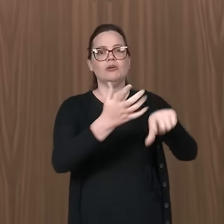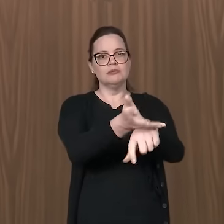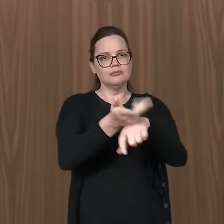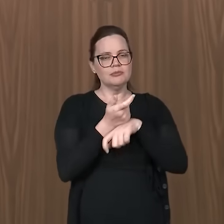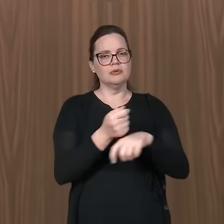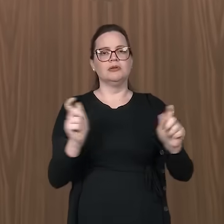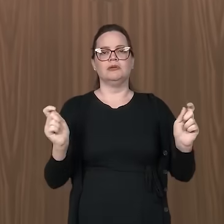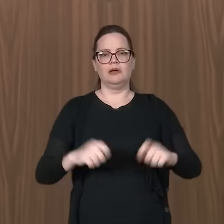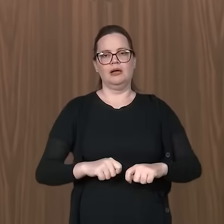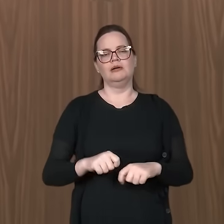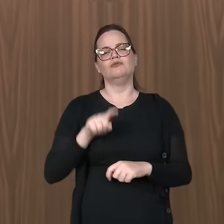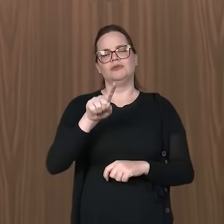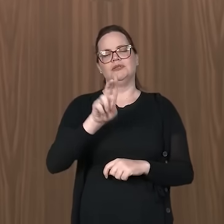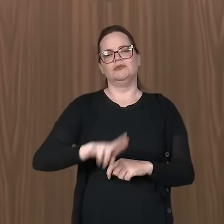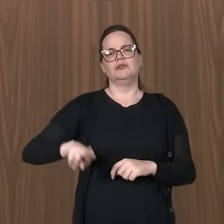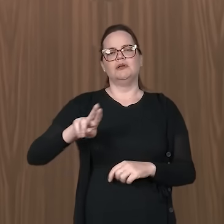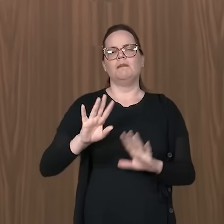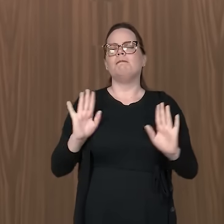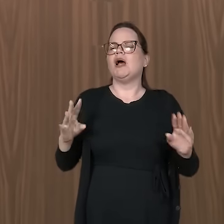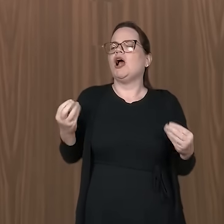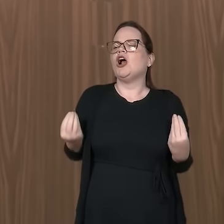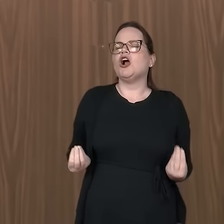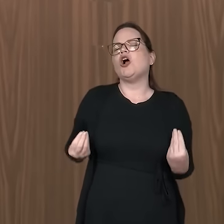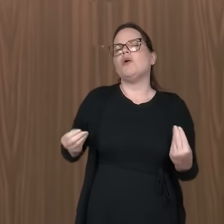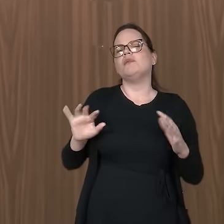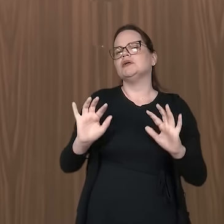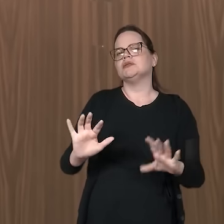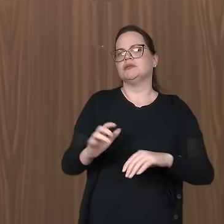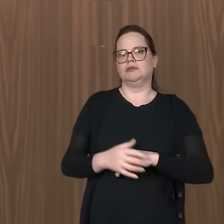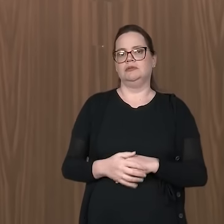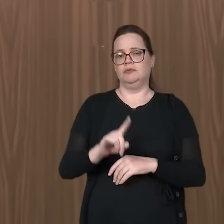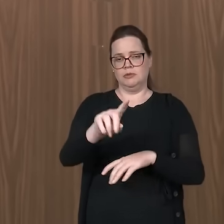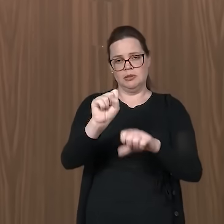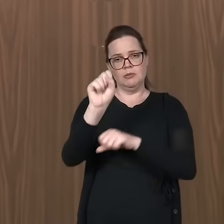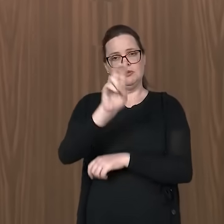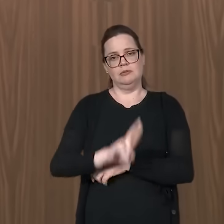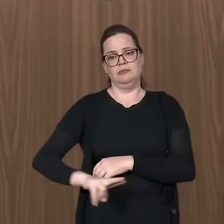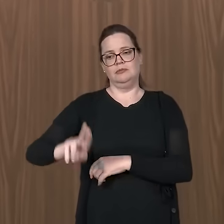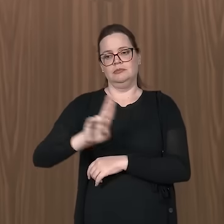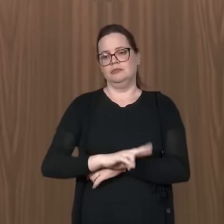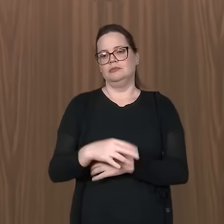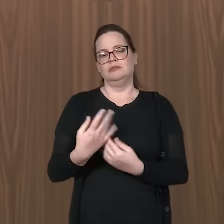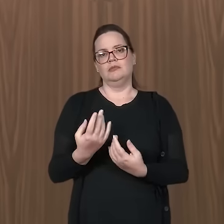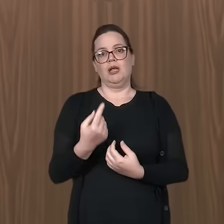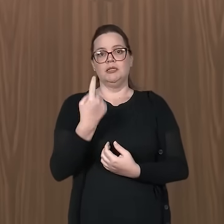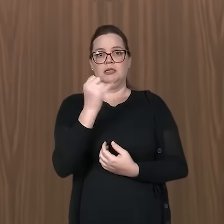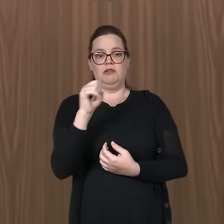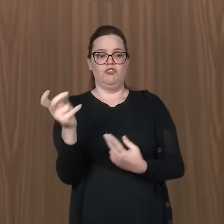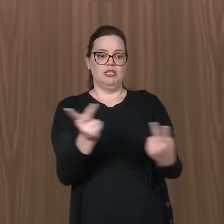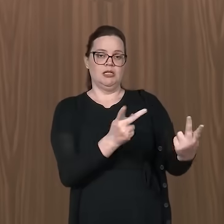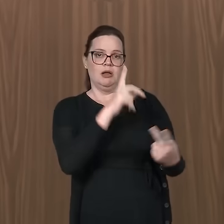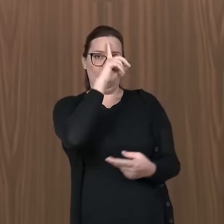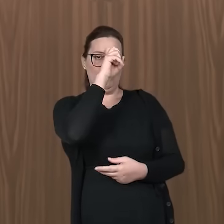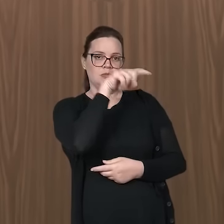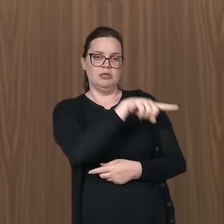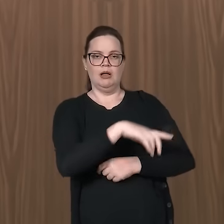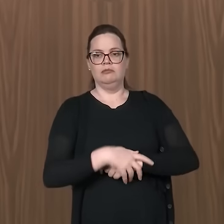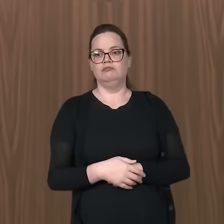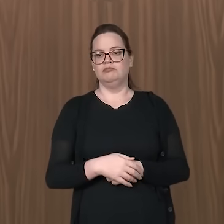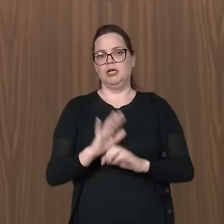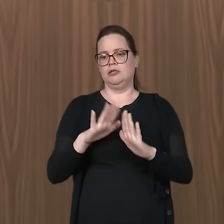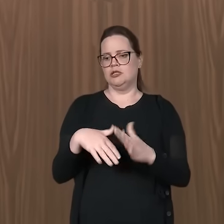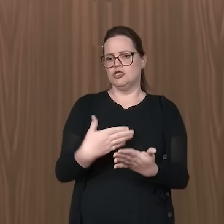outros, você vai ser usado. Mas como eu serei usado? Você pode ser usado num leito de hospital,